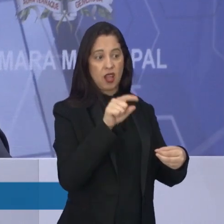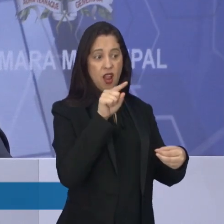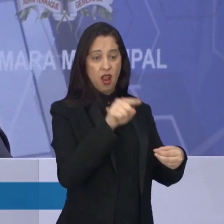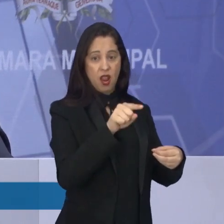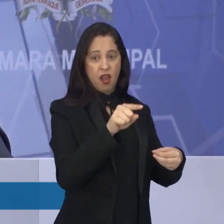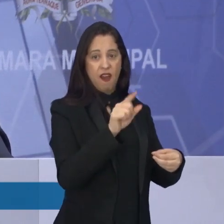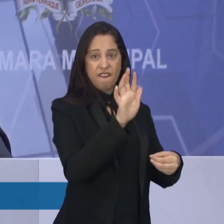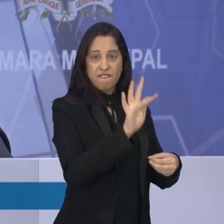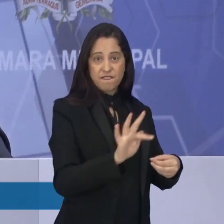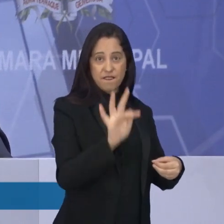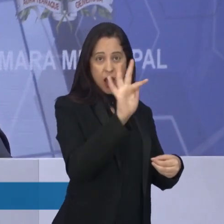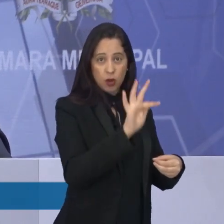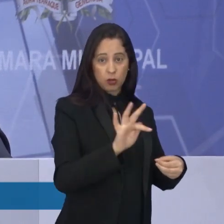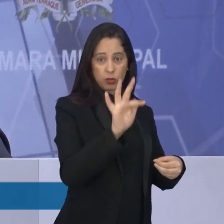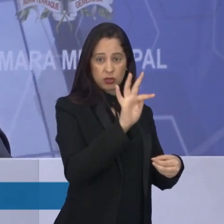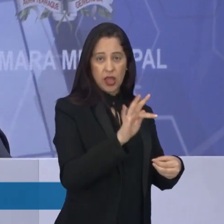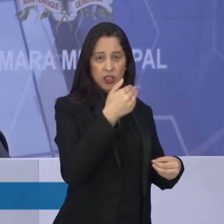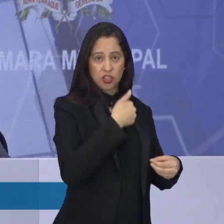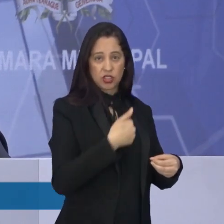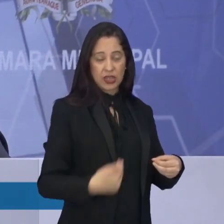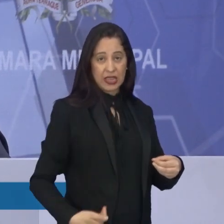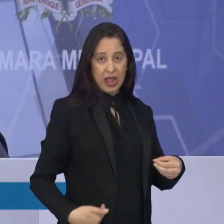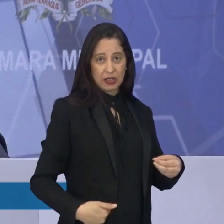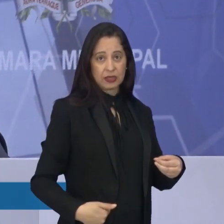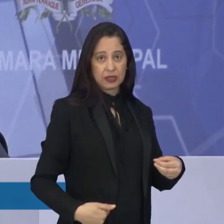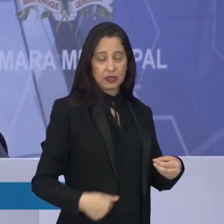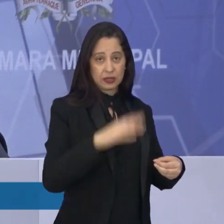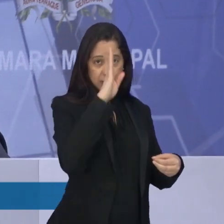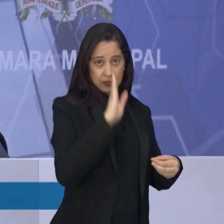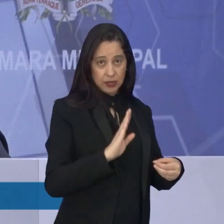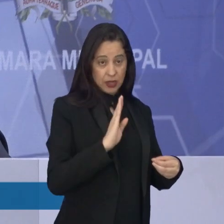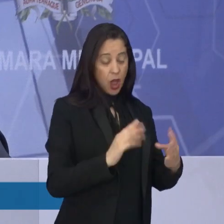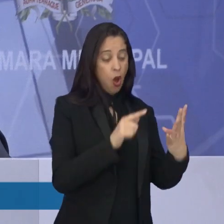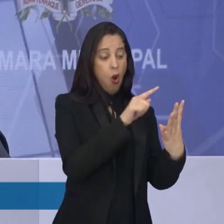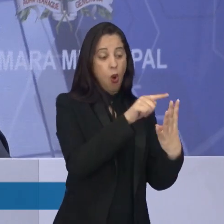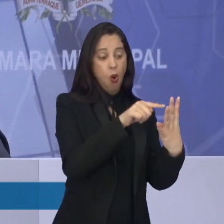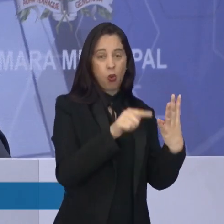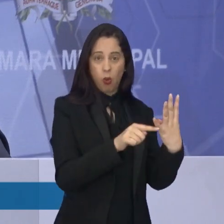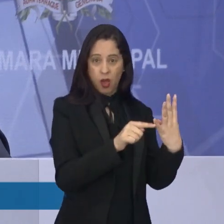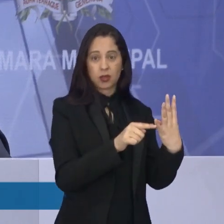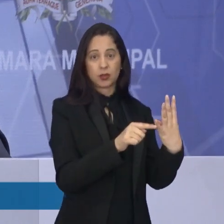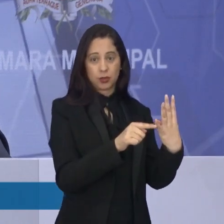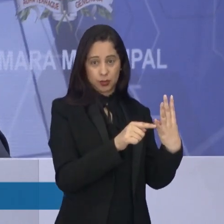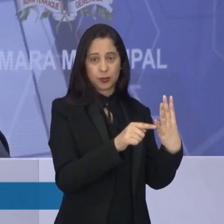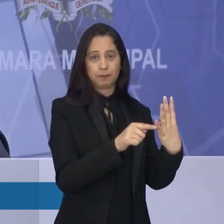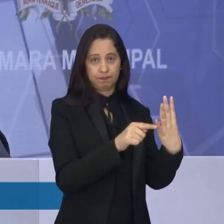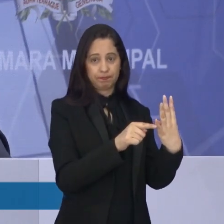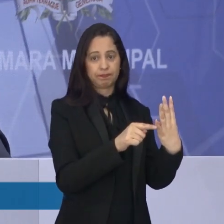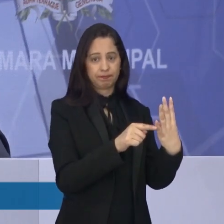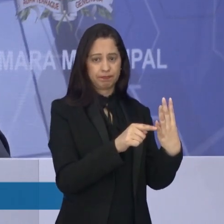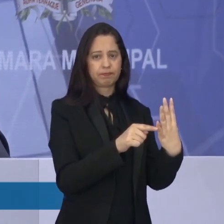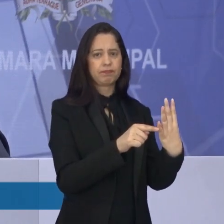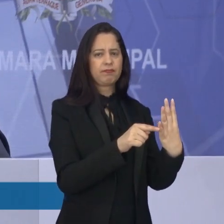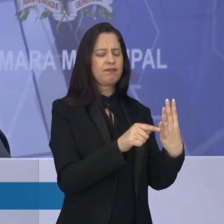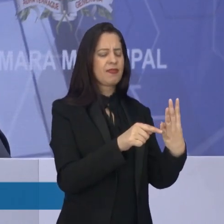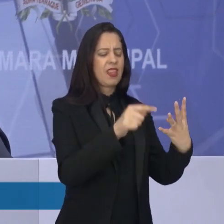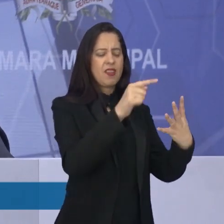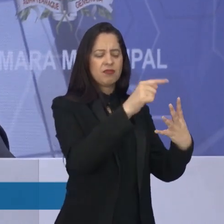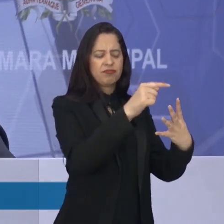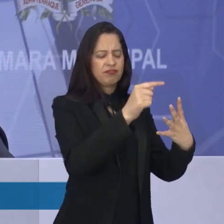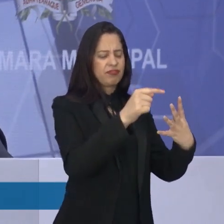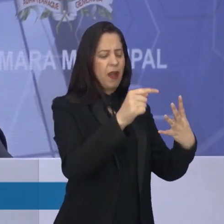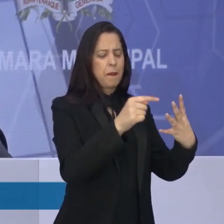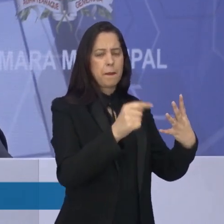de novo, não há uma universidade pública. Há 4. E a maior delas se chama Universidade de Nevada, Las